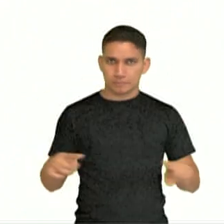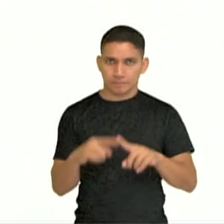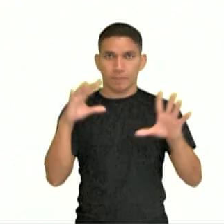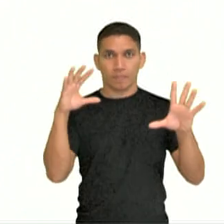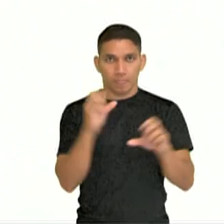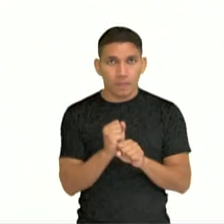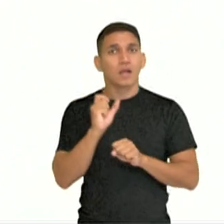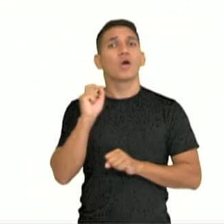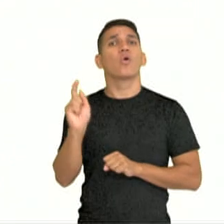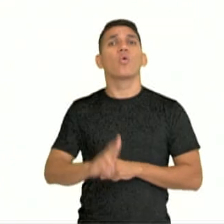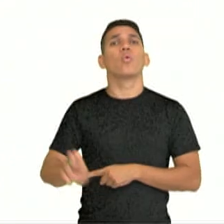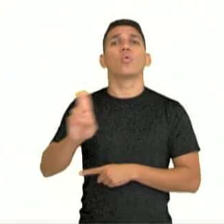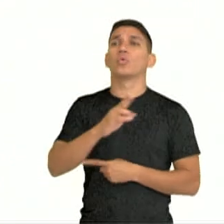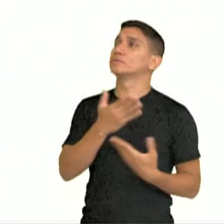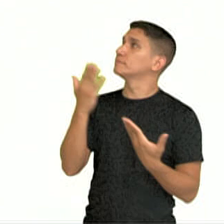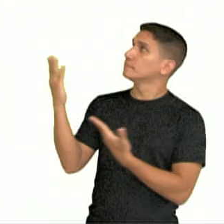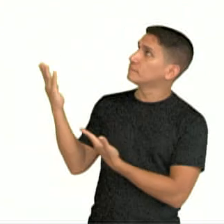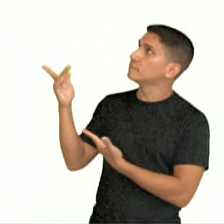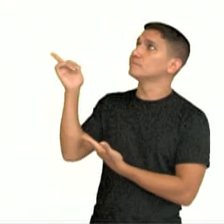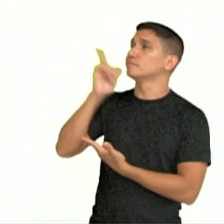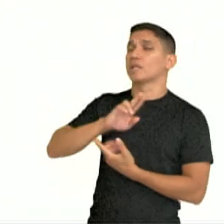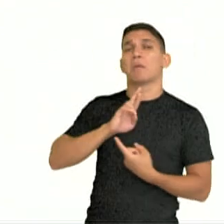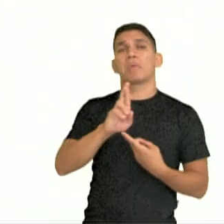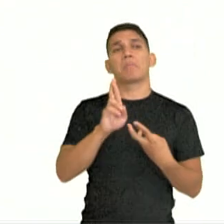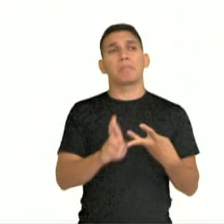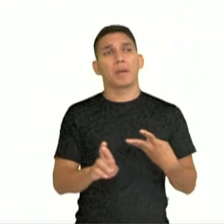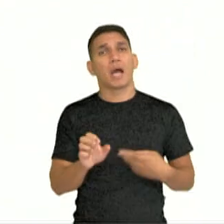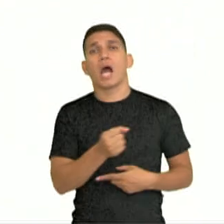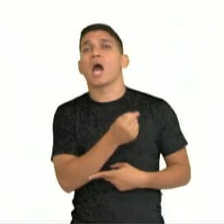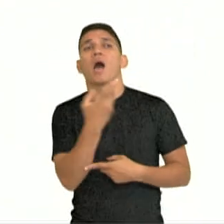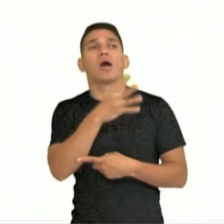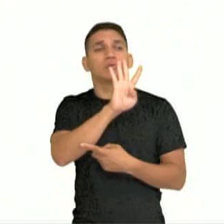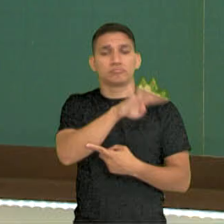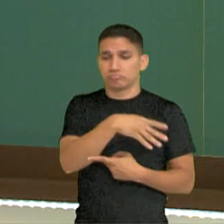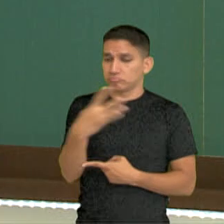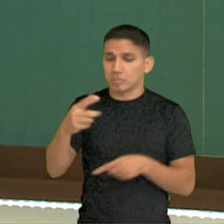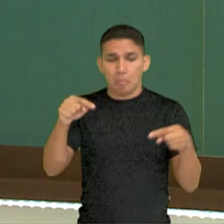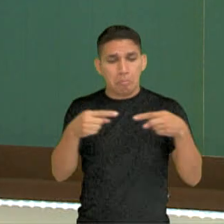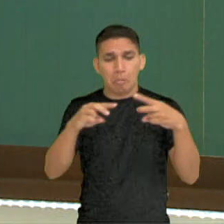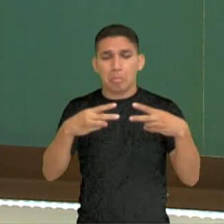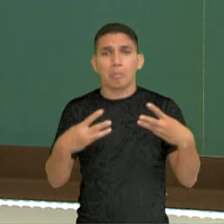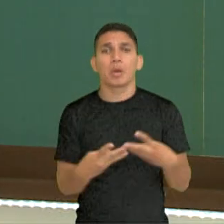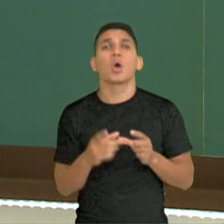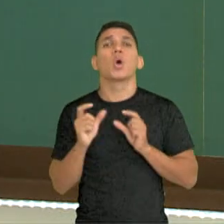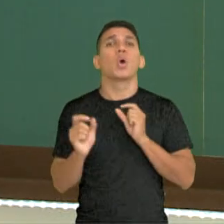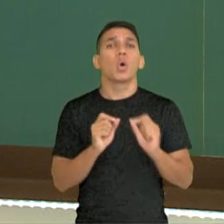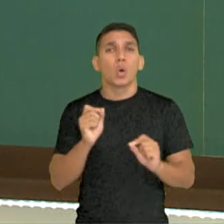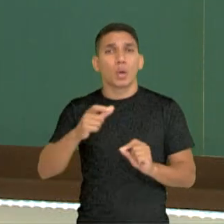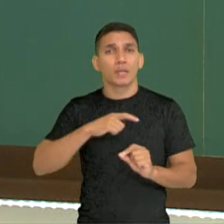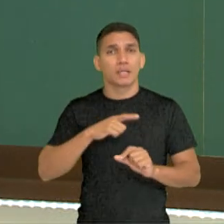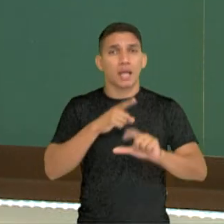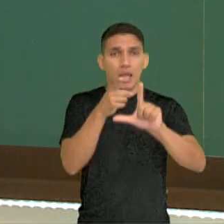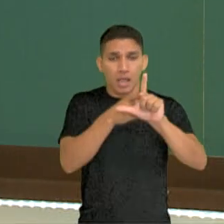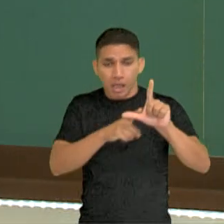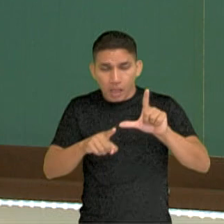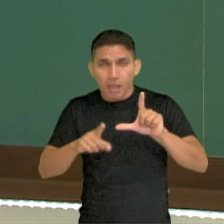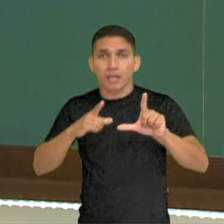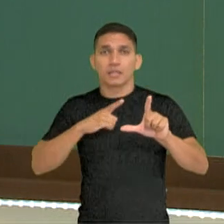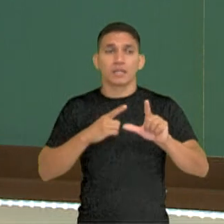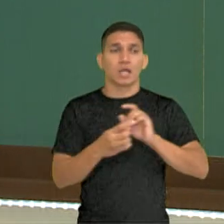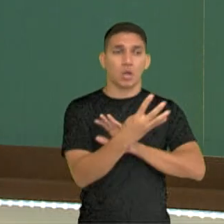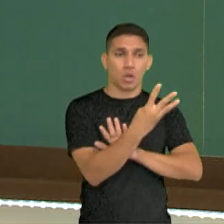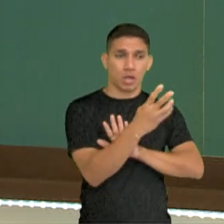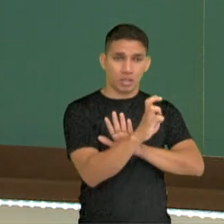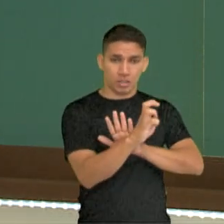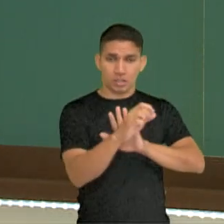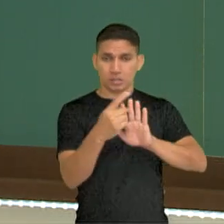que eu uso esses sinais? Para poder responder aqui os valores de seno e cosseno dos ângulos de 45,